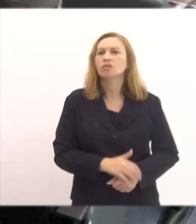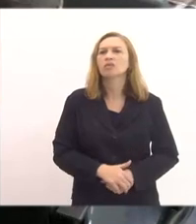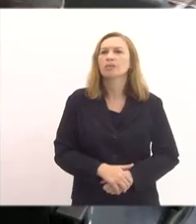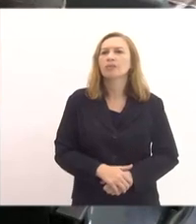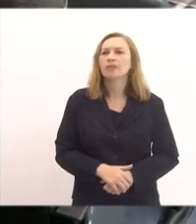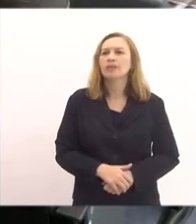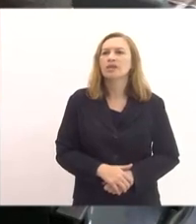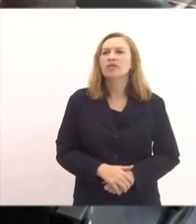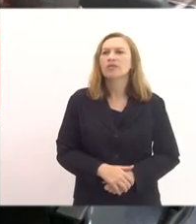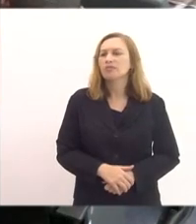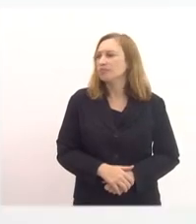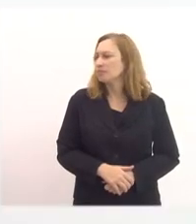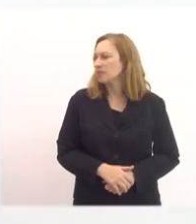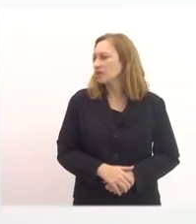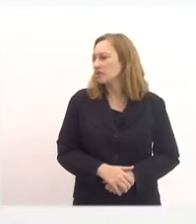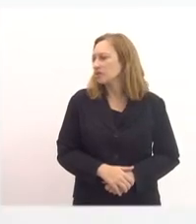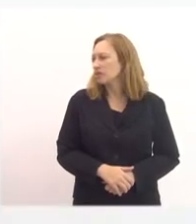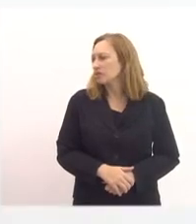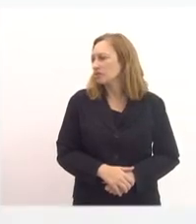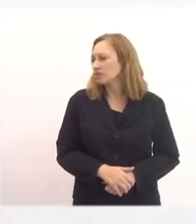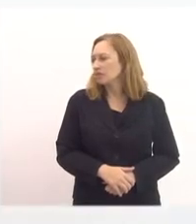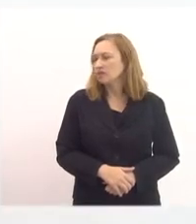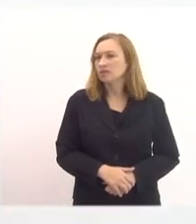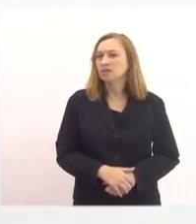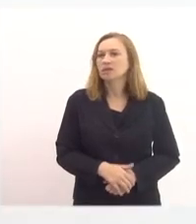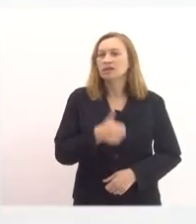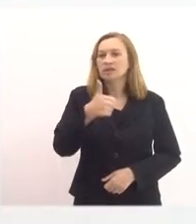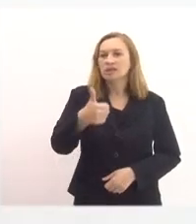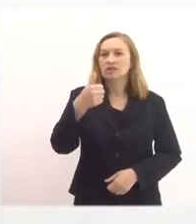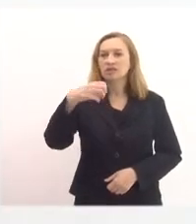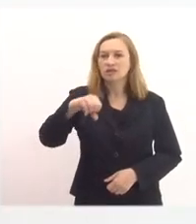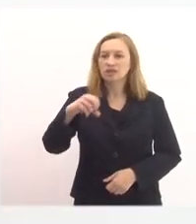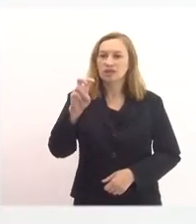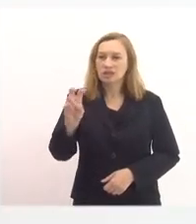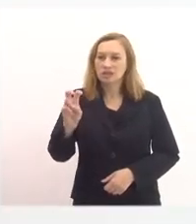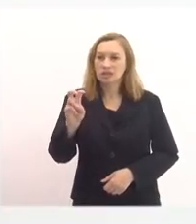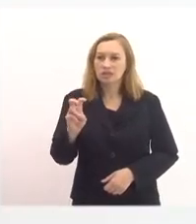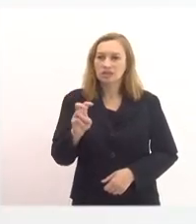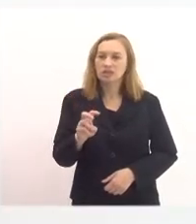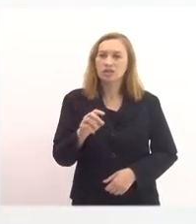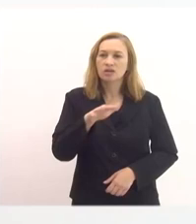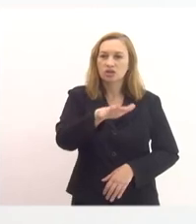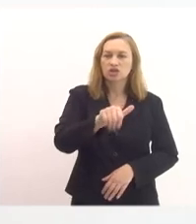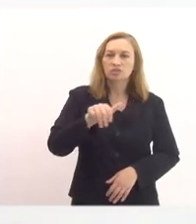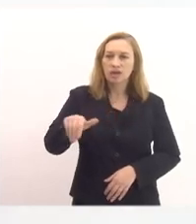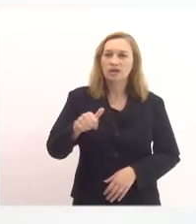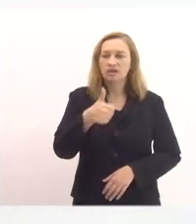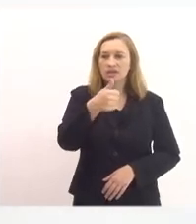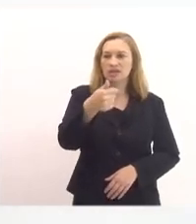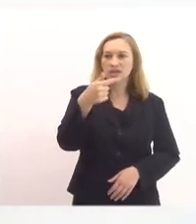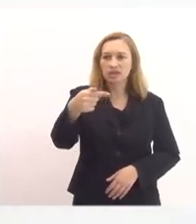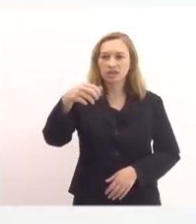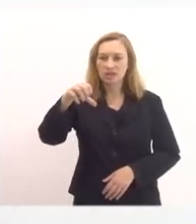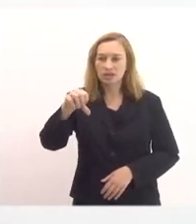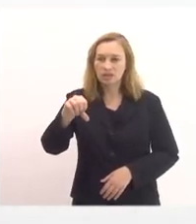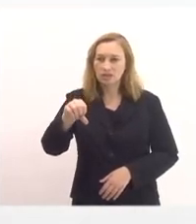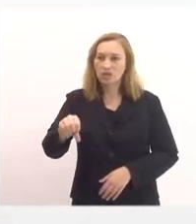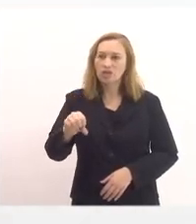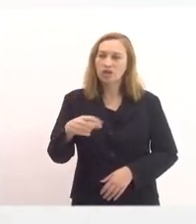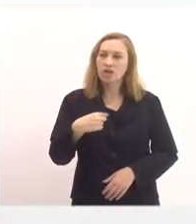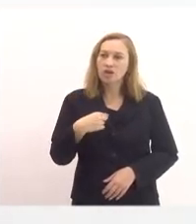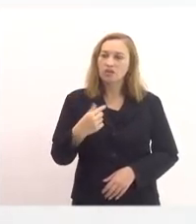seletivo. E, mesmo assim, eu fiquei na colocação 195. Né, convocaram 179, né, eu fiquei entre os 15 fora,